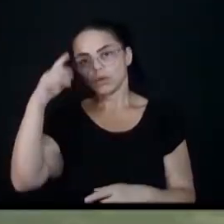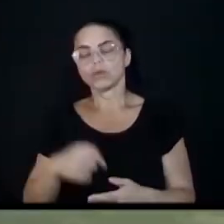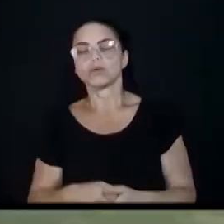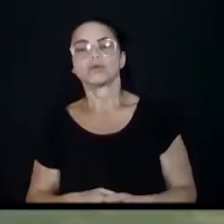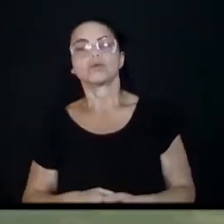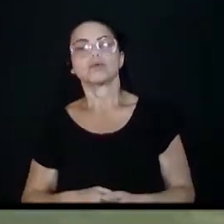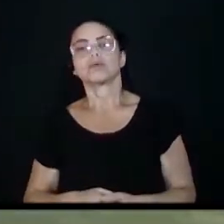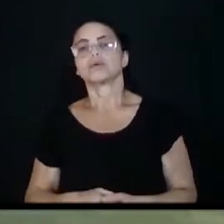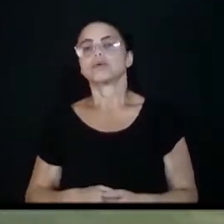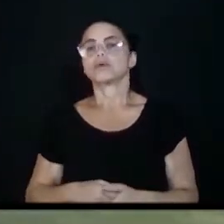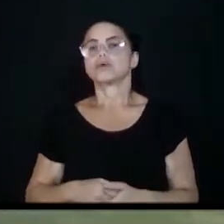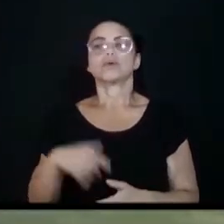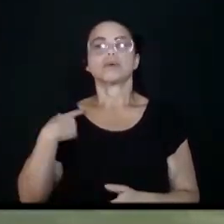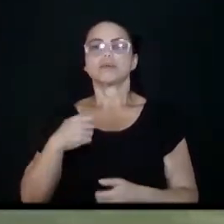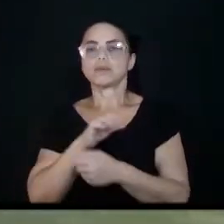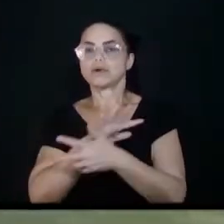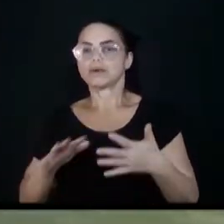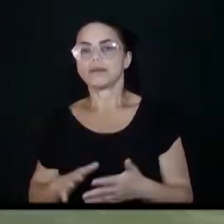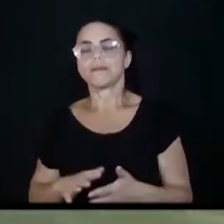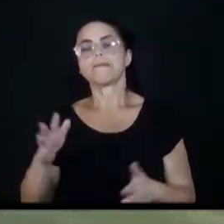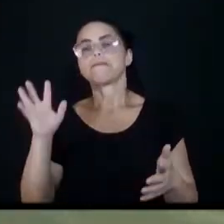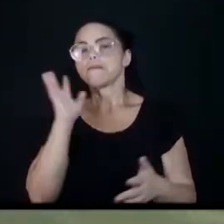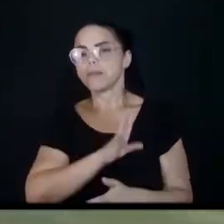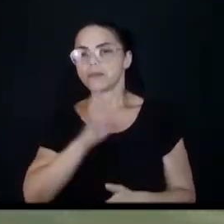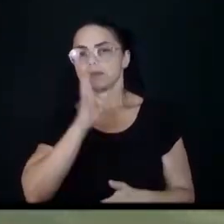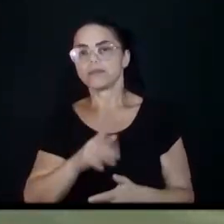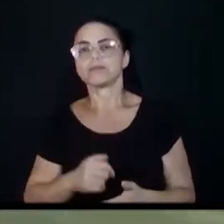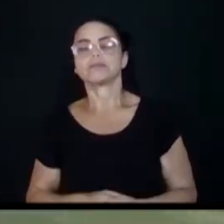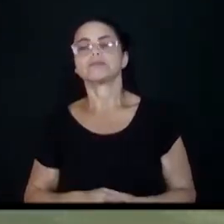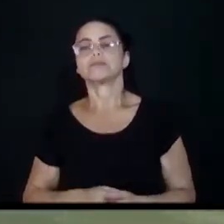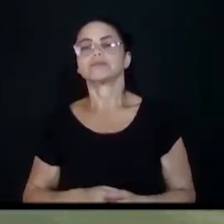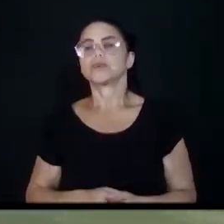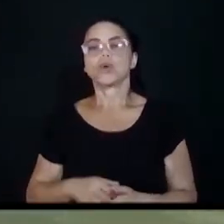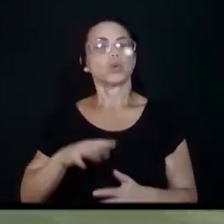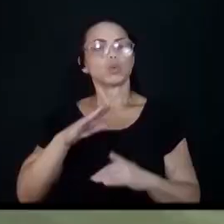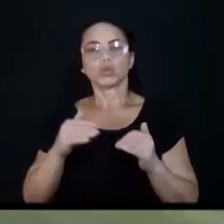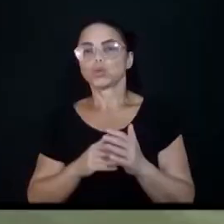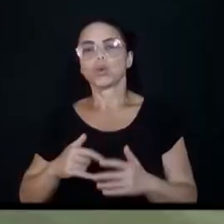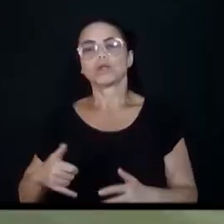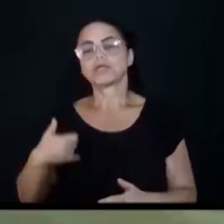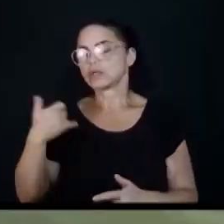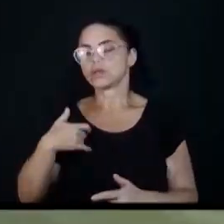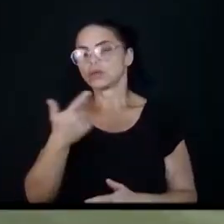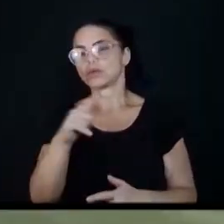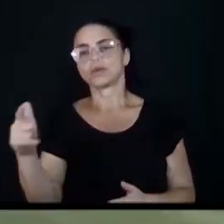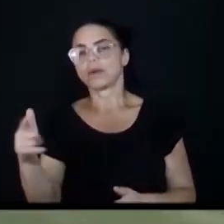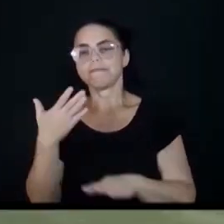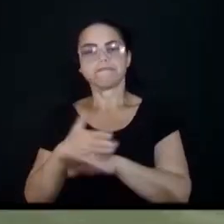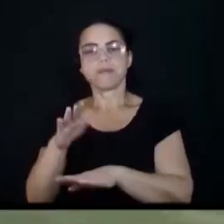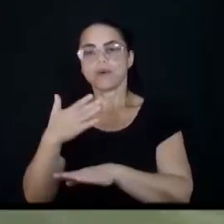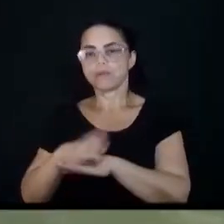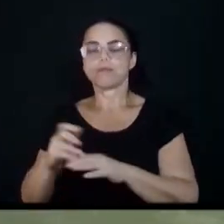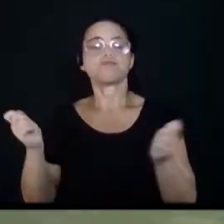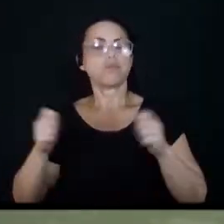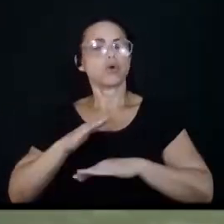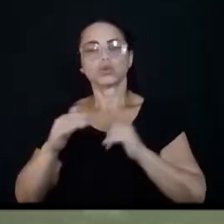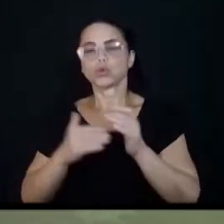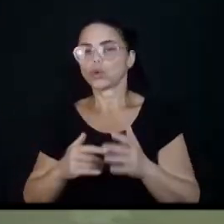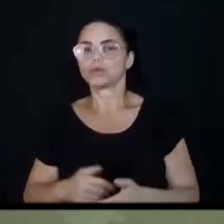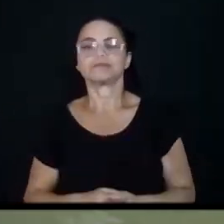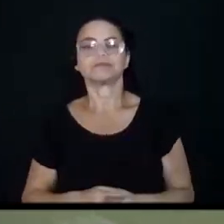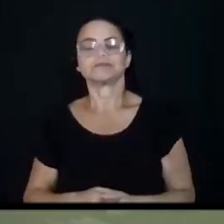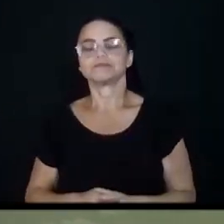são muito legais e tem para todas as idades. Não tem idade para poder participar, viu? É isso aí, não tem idade